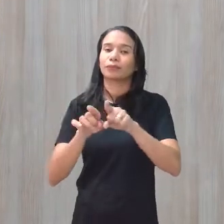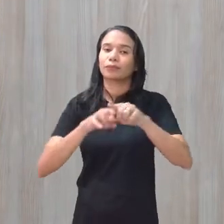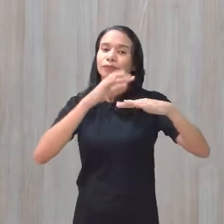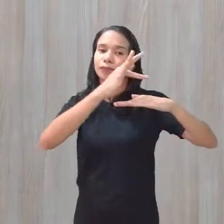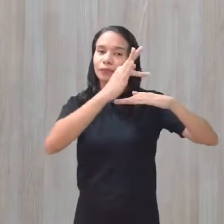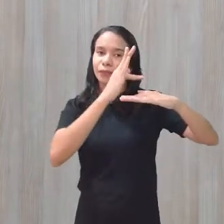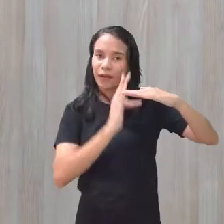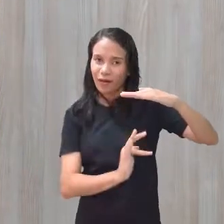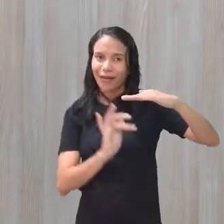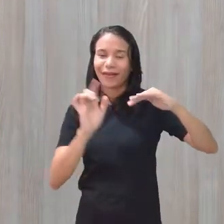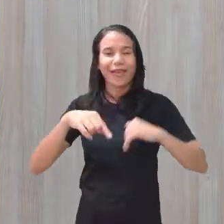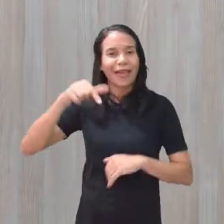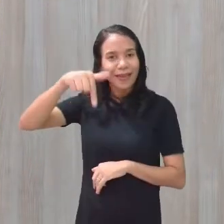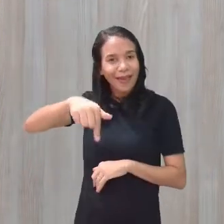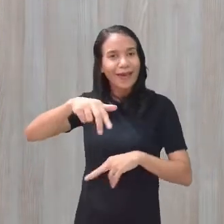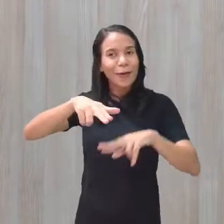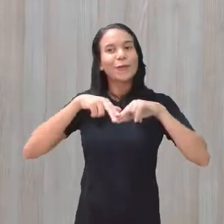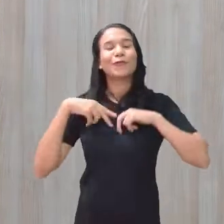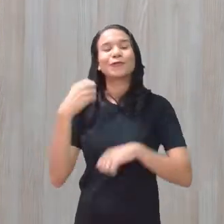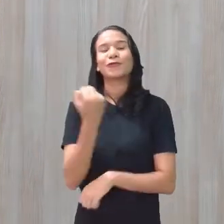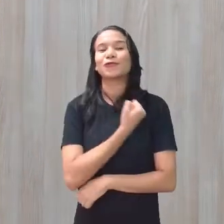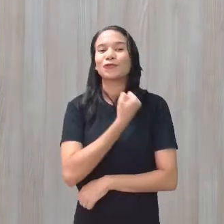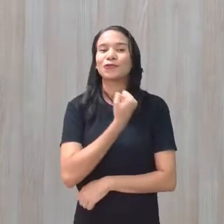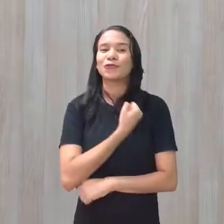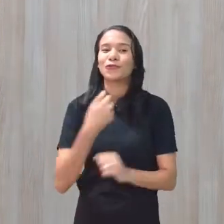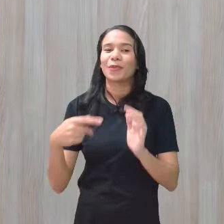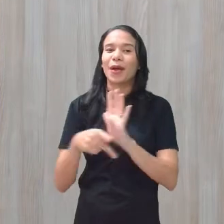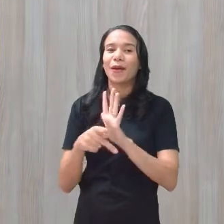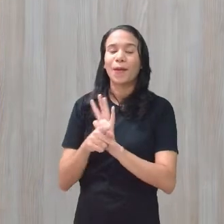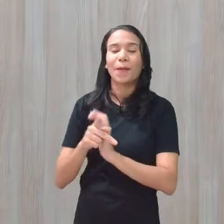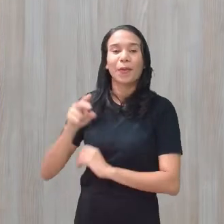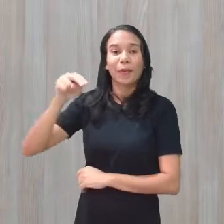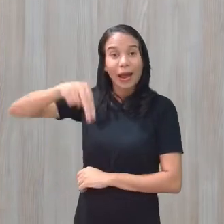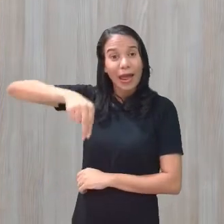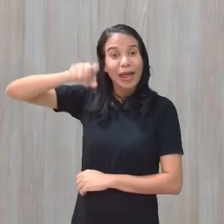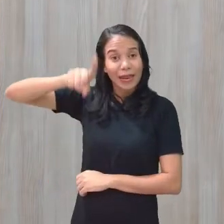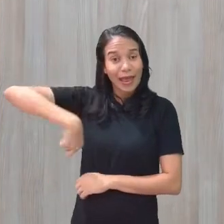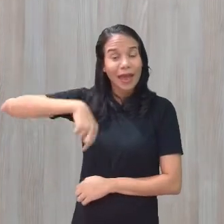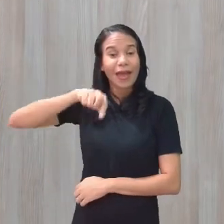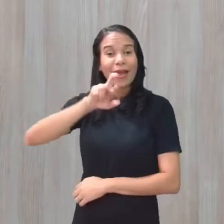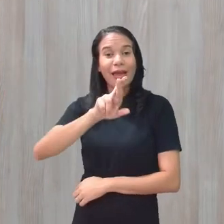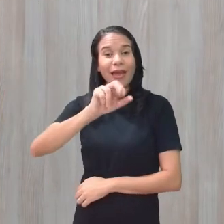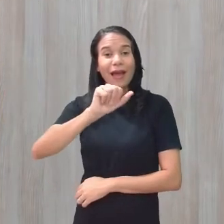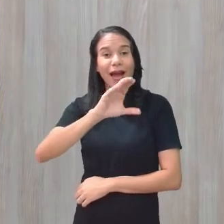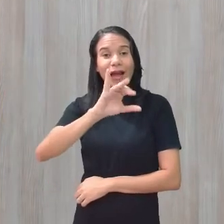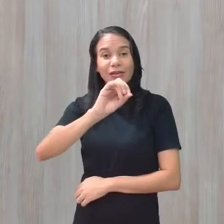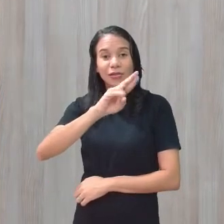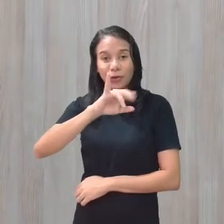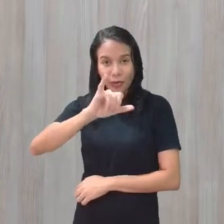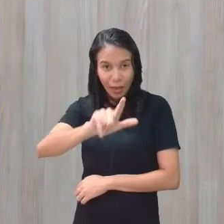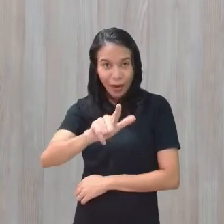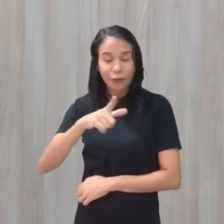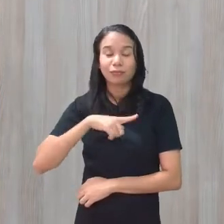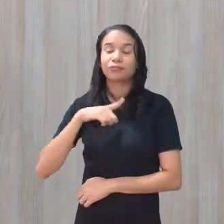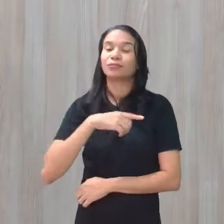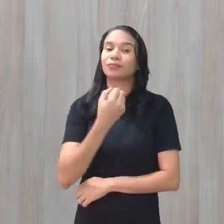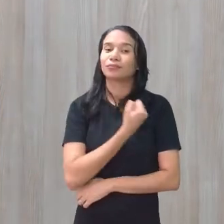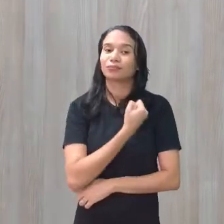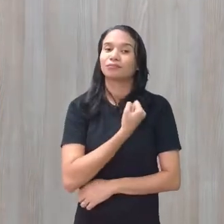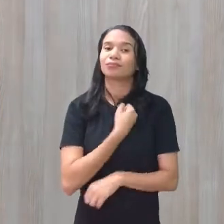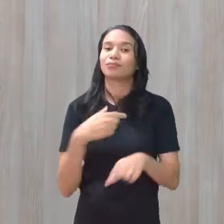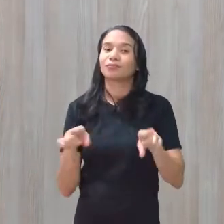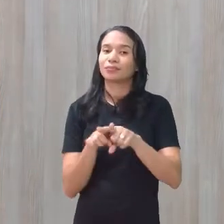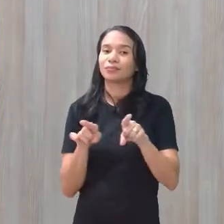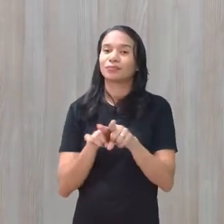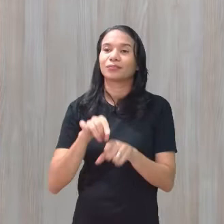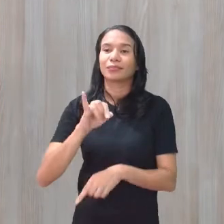fração. Então, eu já tenho que os números naturais são racionais, os números inteiros também são o quê?